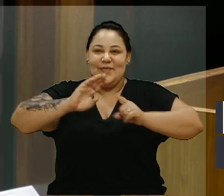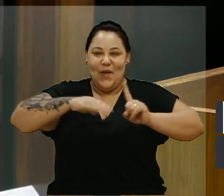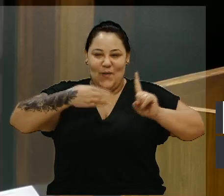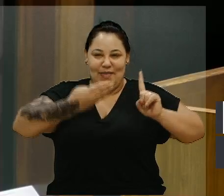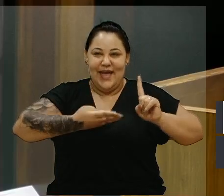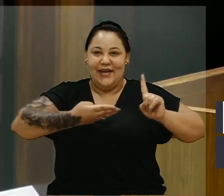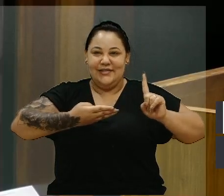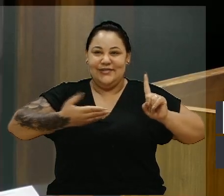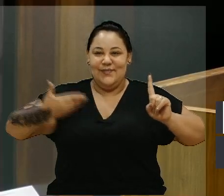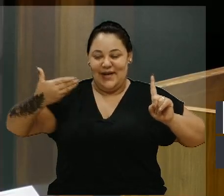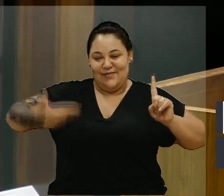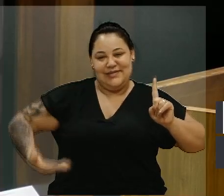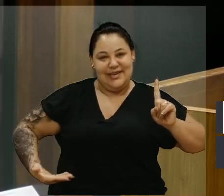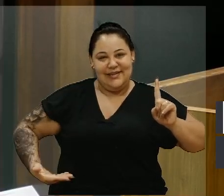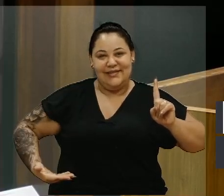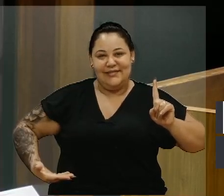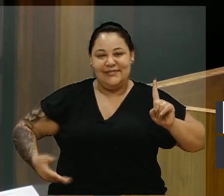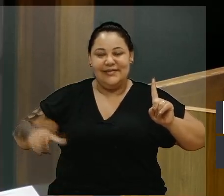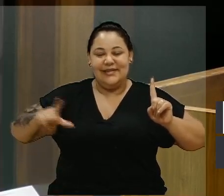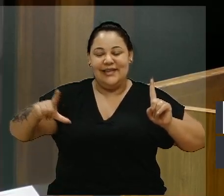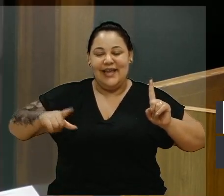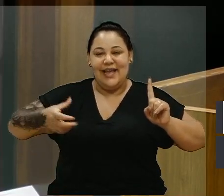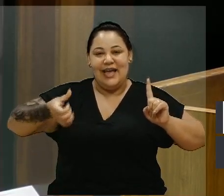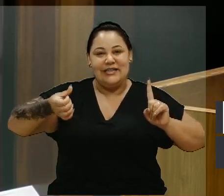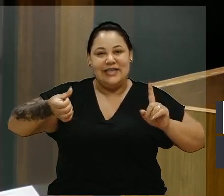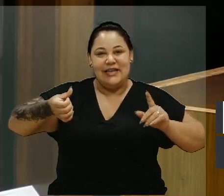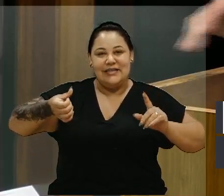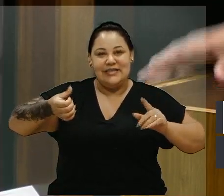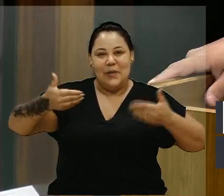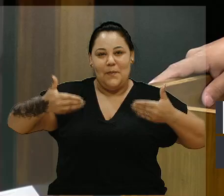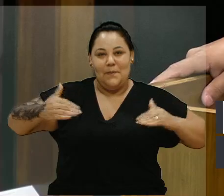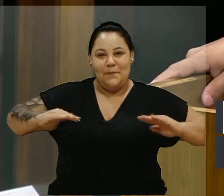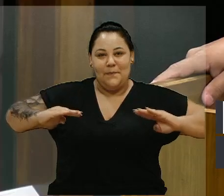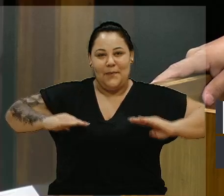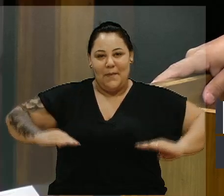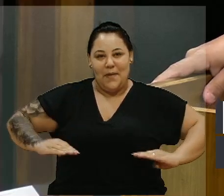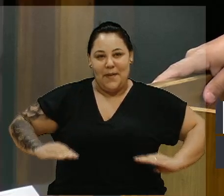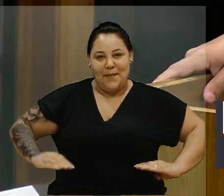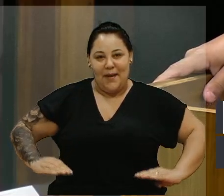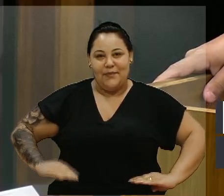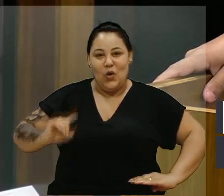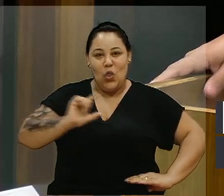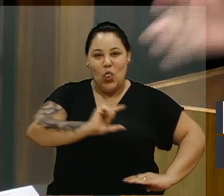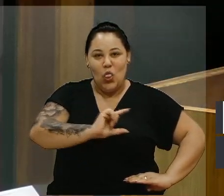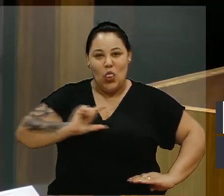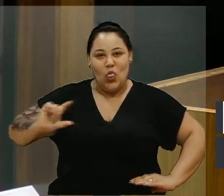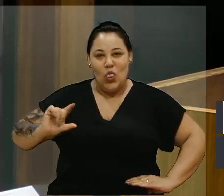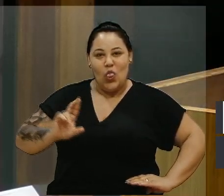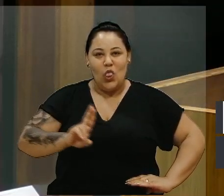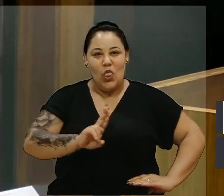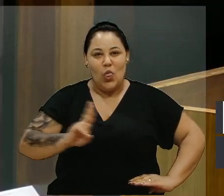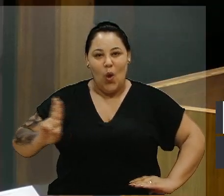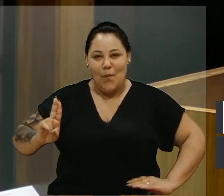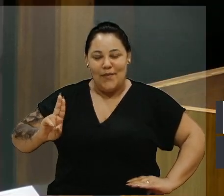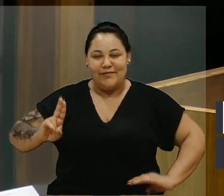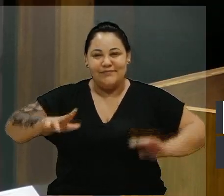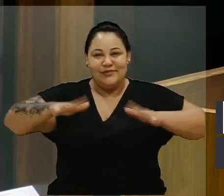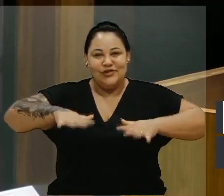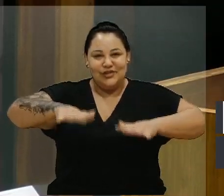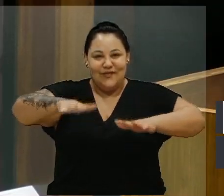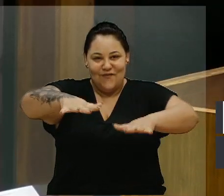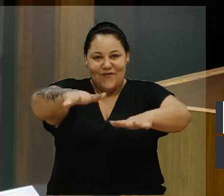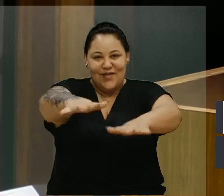uma camiseta com todas as escolas de samba que esse ano vão desfilar. A Câmara de